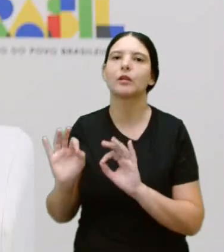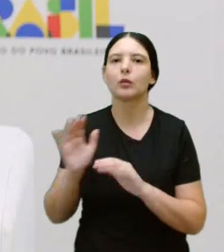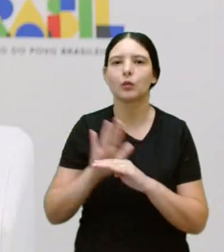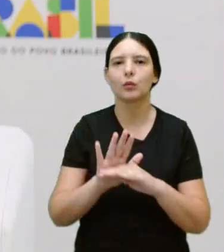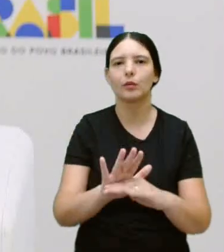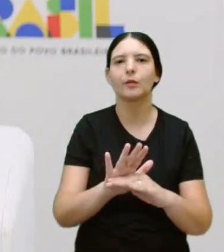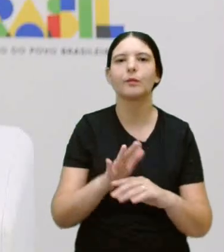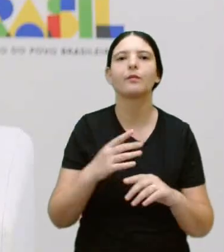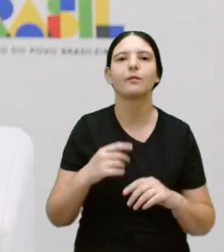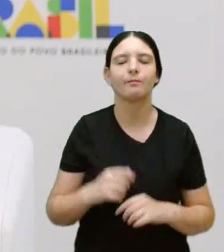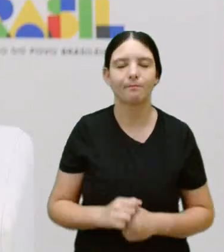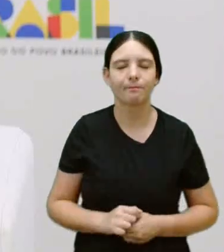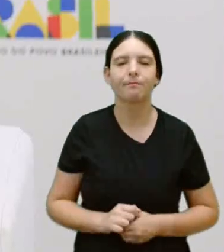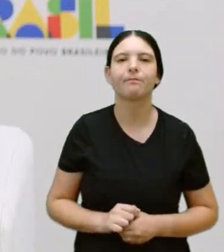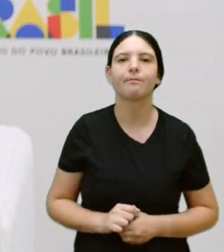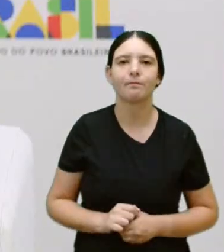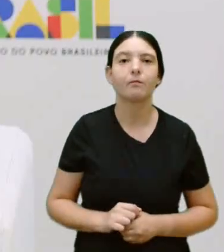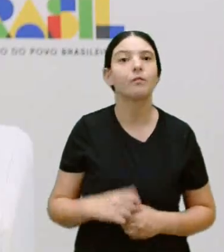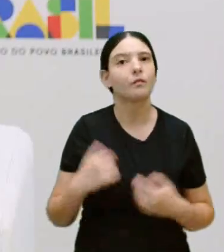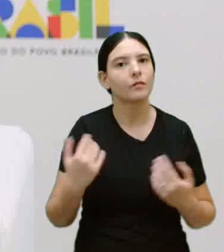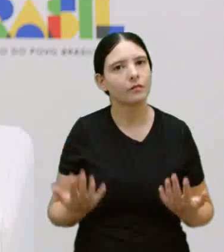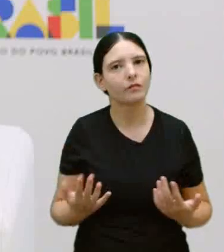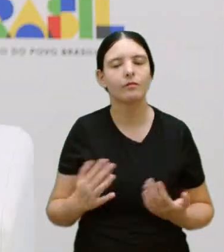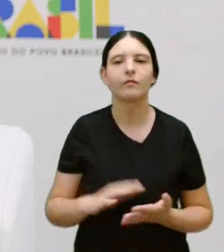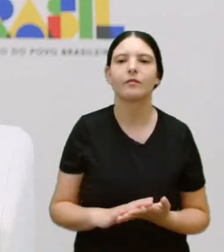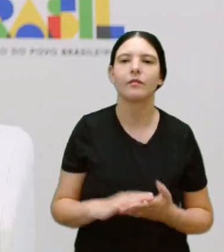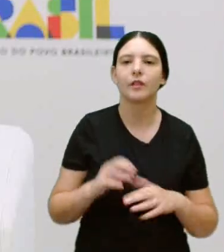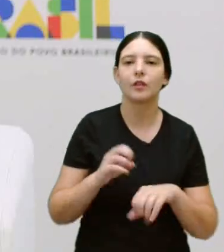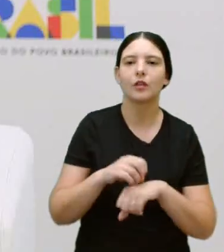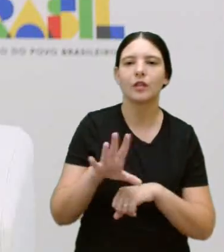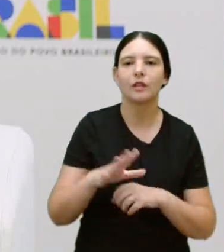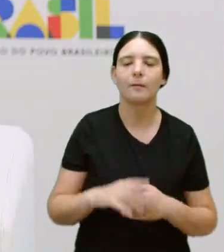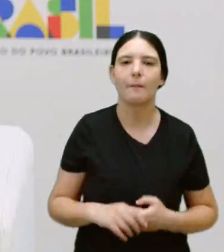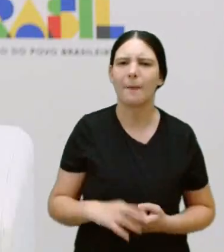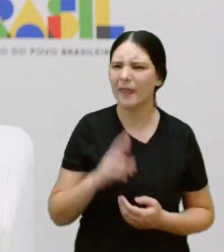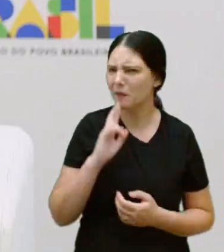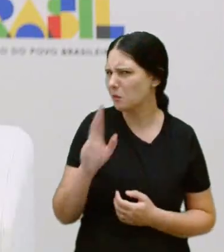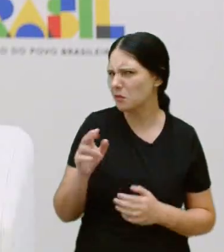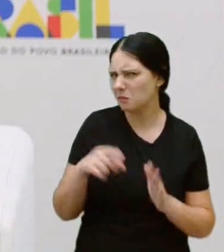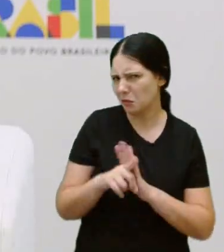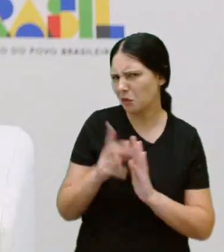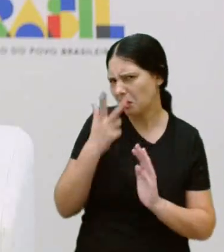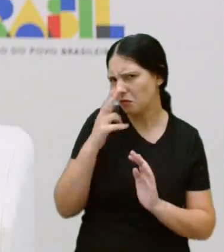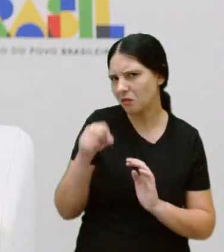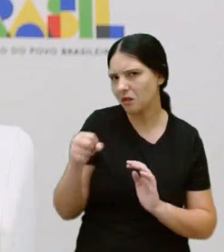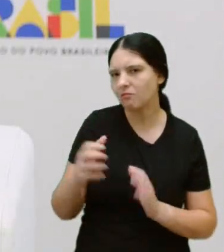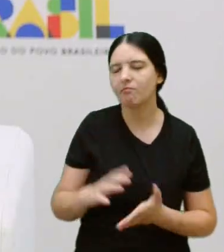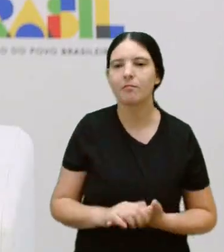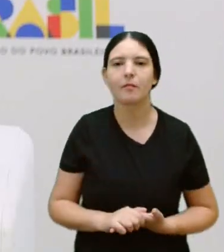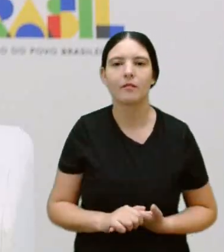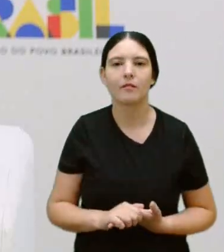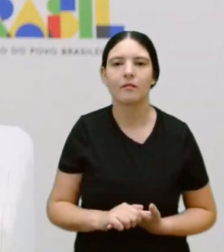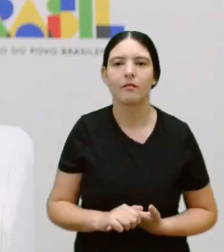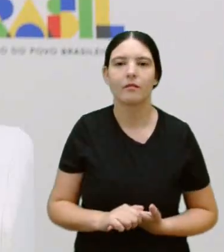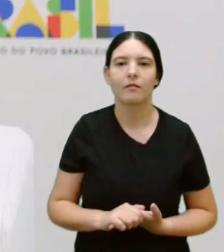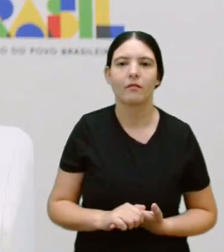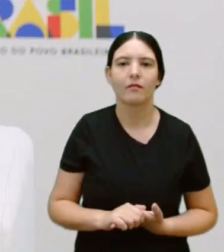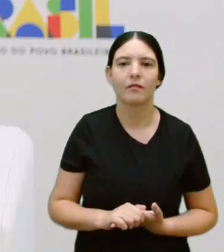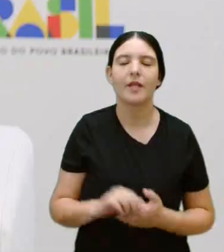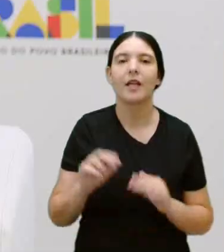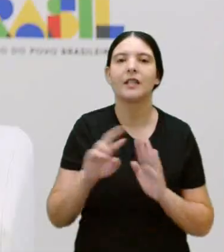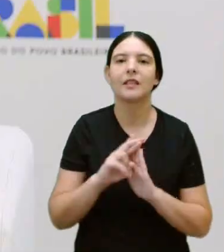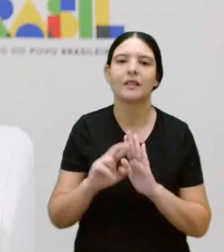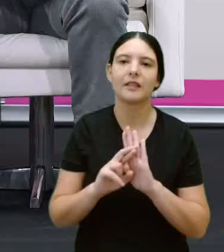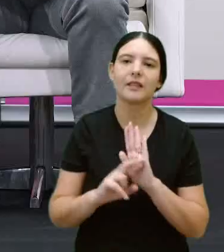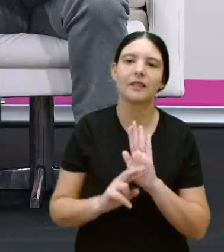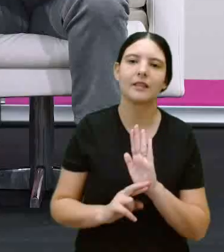sistema. Tá? Então, recomendaria isso. Respondi a tua pergunta? Eu acho que respondi. Foi isso. E as regras, né? As regras